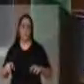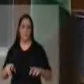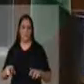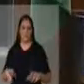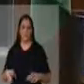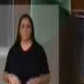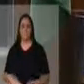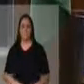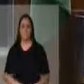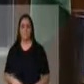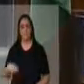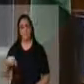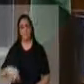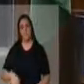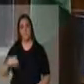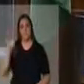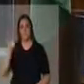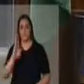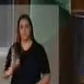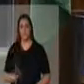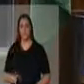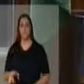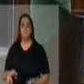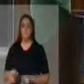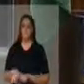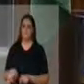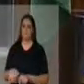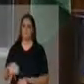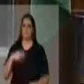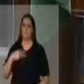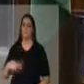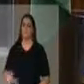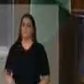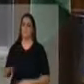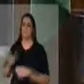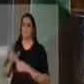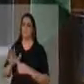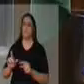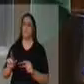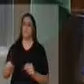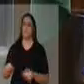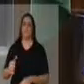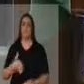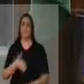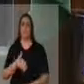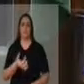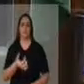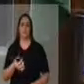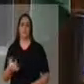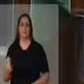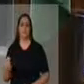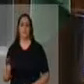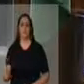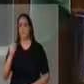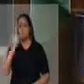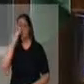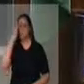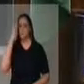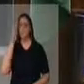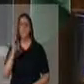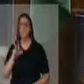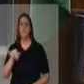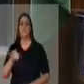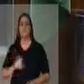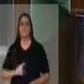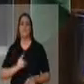também que esse ano 600 mil novas pessoas serão vítimas do câncer. Então, é